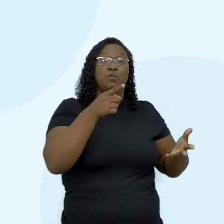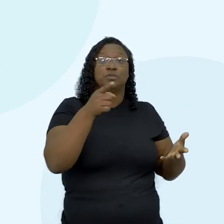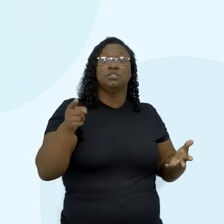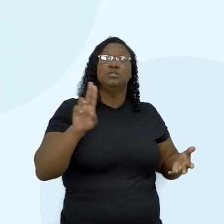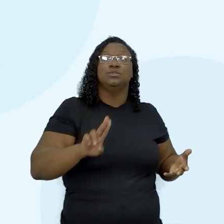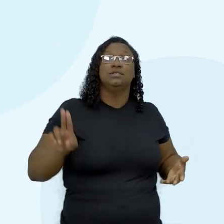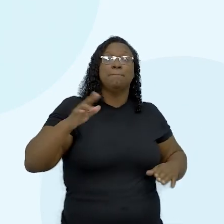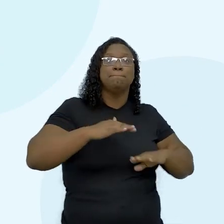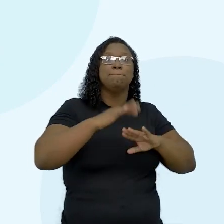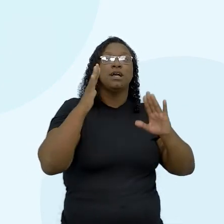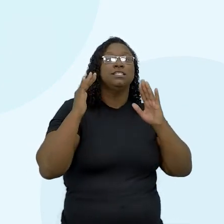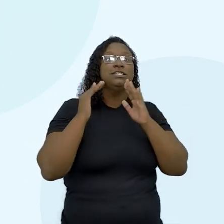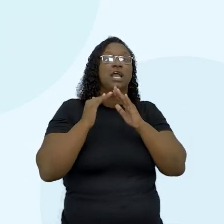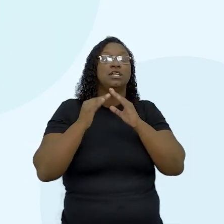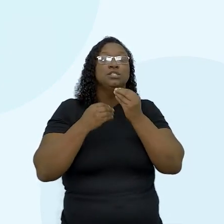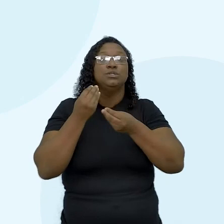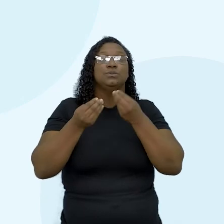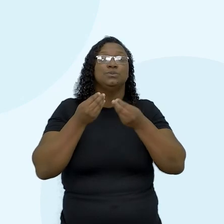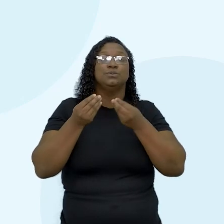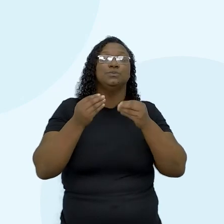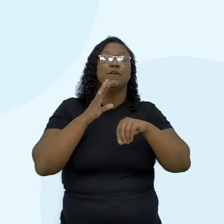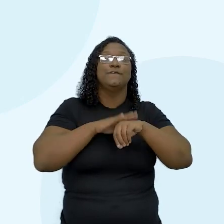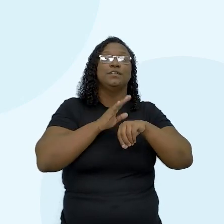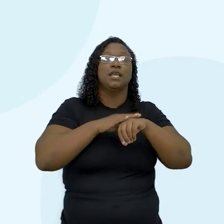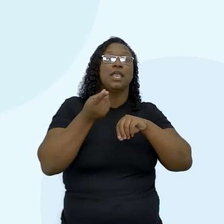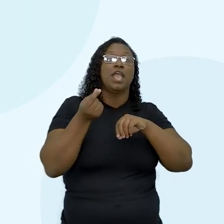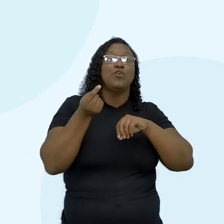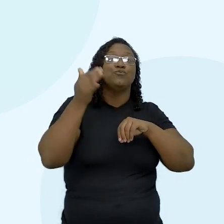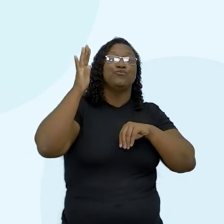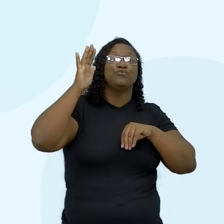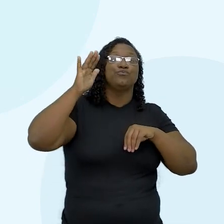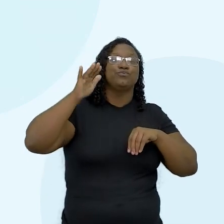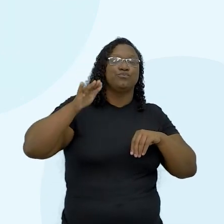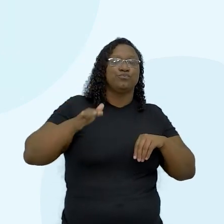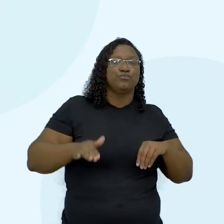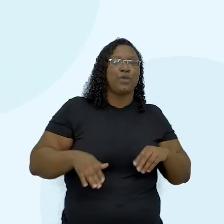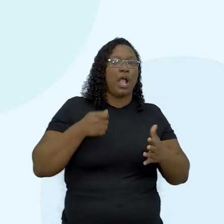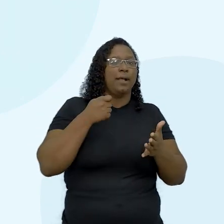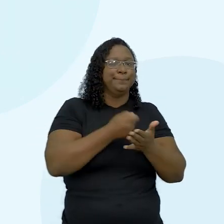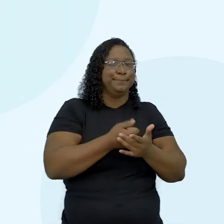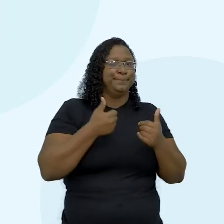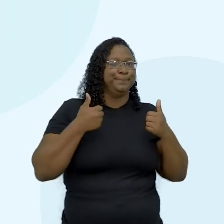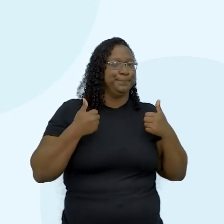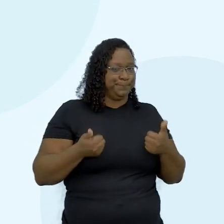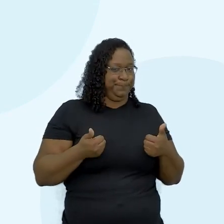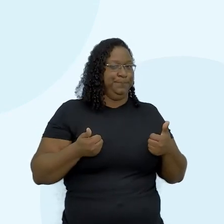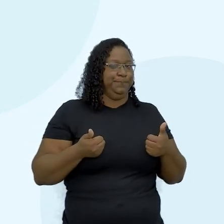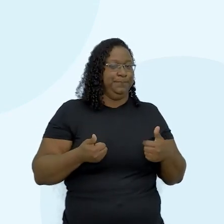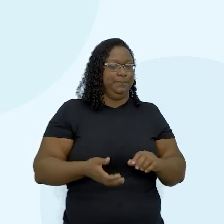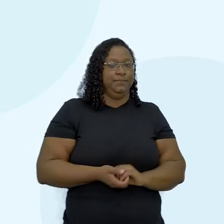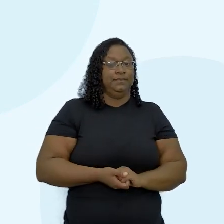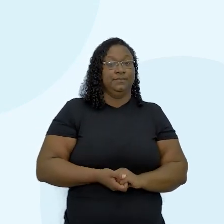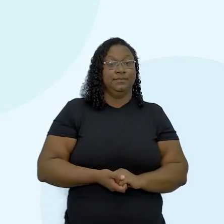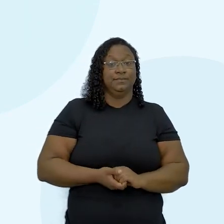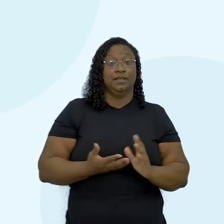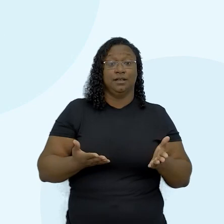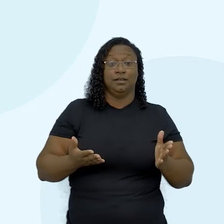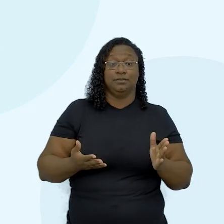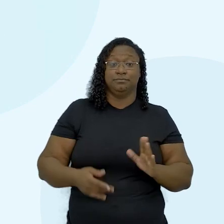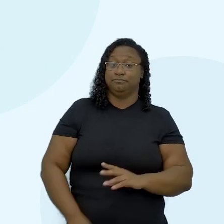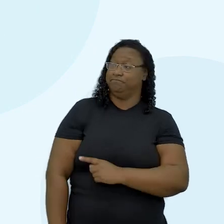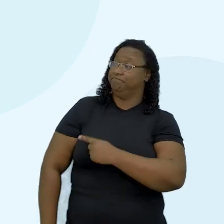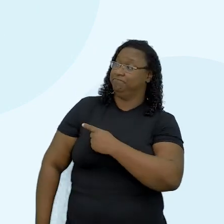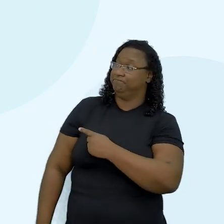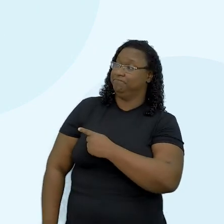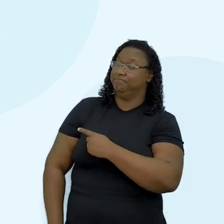utilizam e que coisas vocês podem fazer para reduzir aí o consumo na conta. tá certo? Sim. Muito bom. E eu vou deixar aqui a palavra para